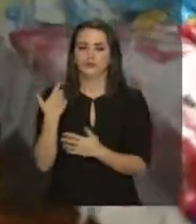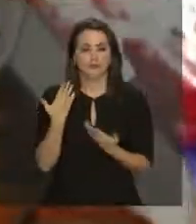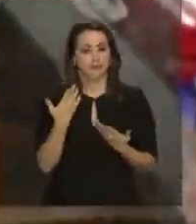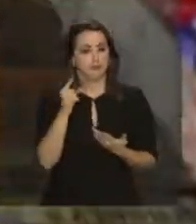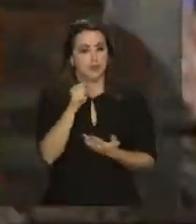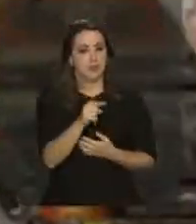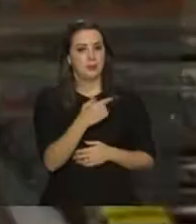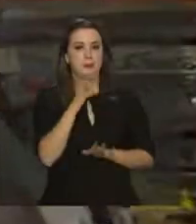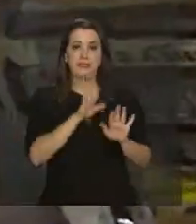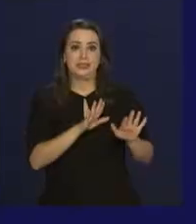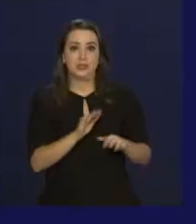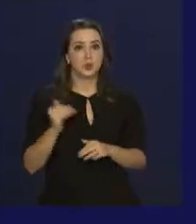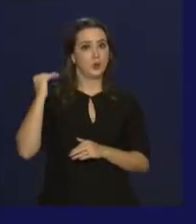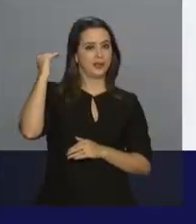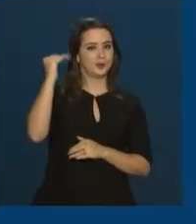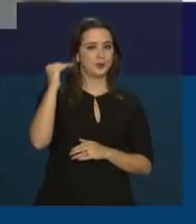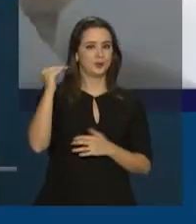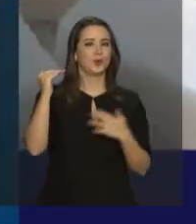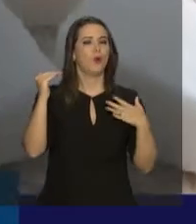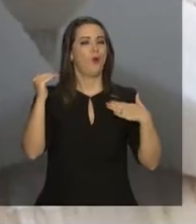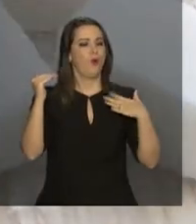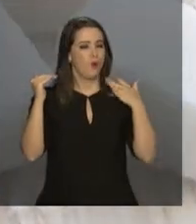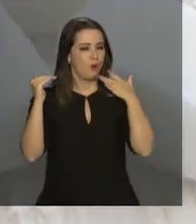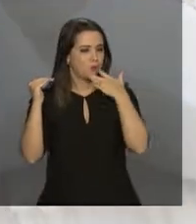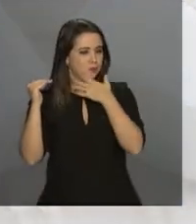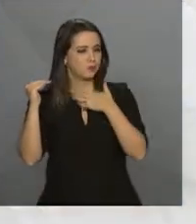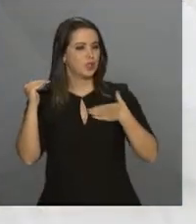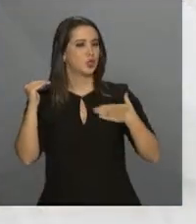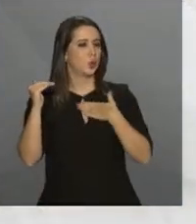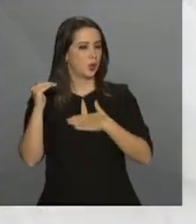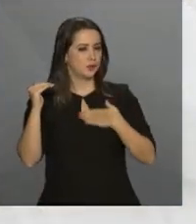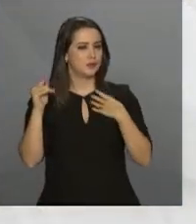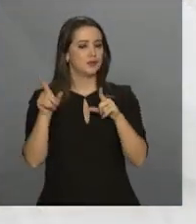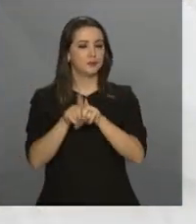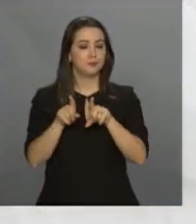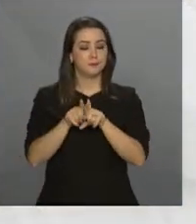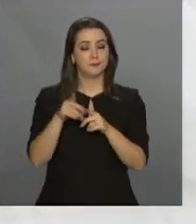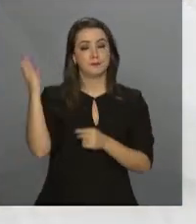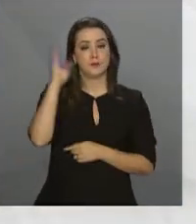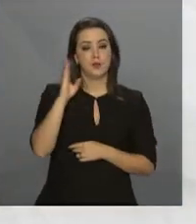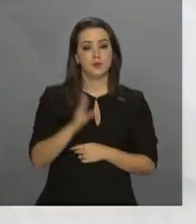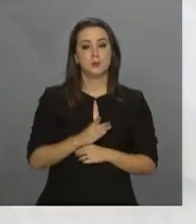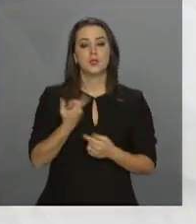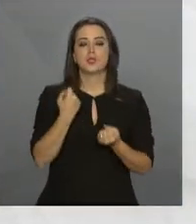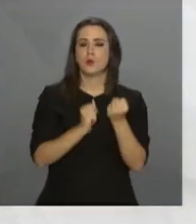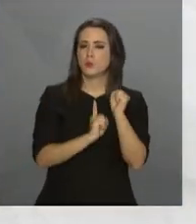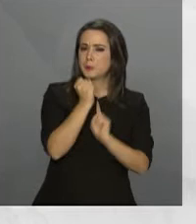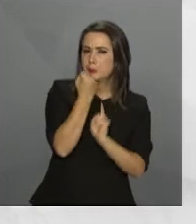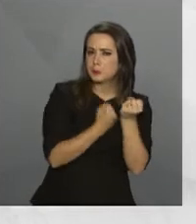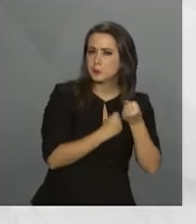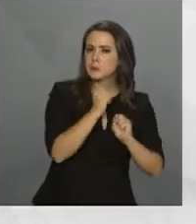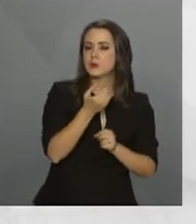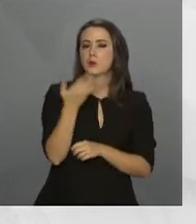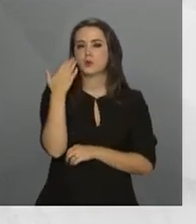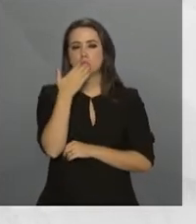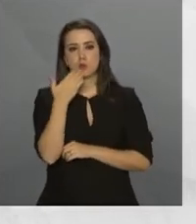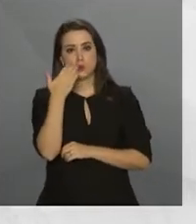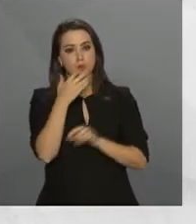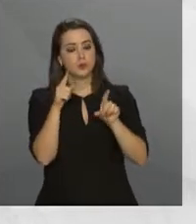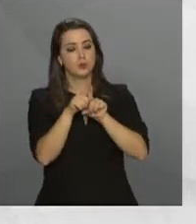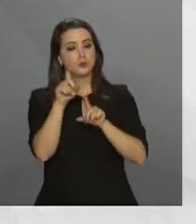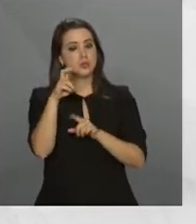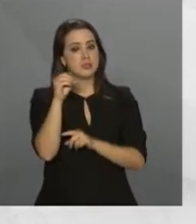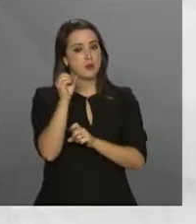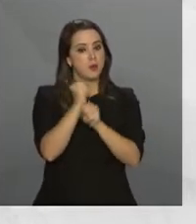adultos que existem o brasil está entre os maiores consumidores de açúcar do mundo é que as pessoas consomem 50% a mais